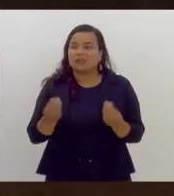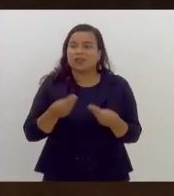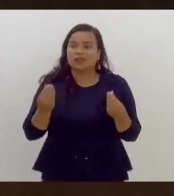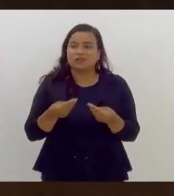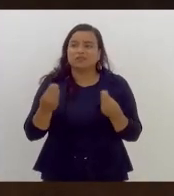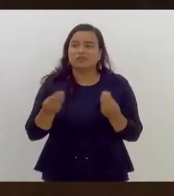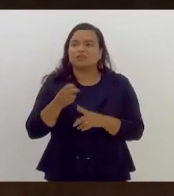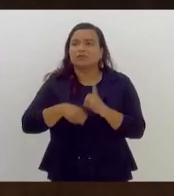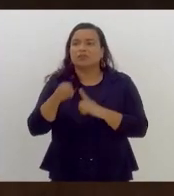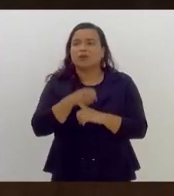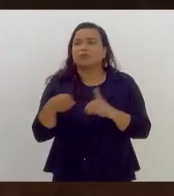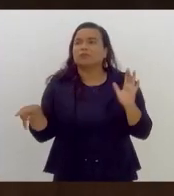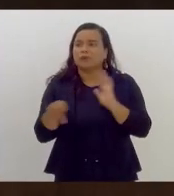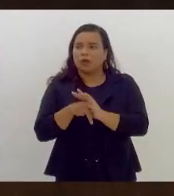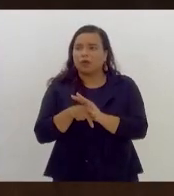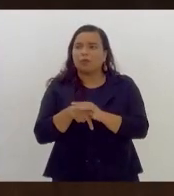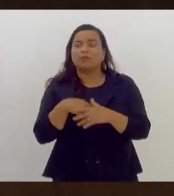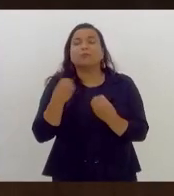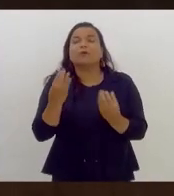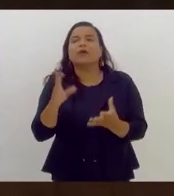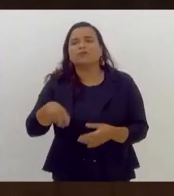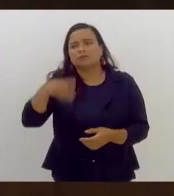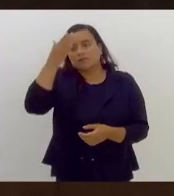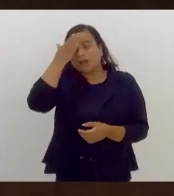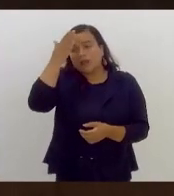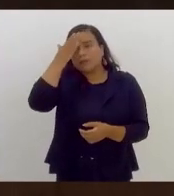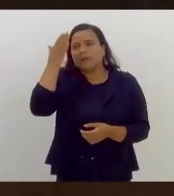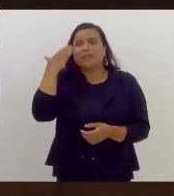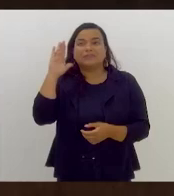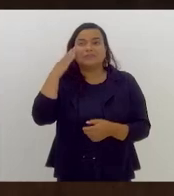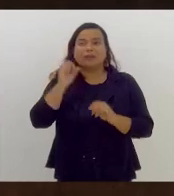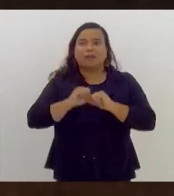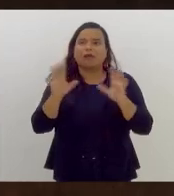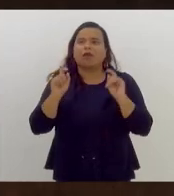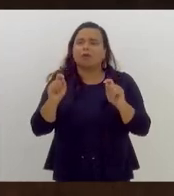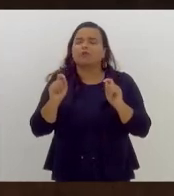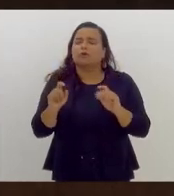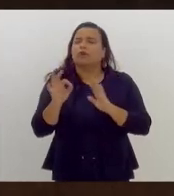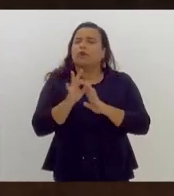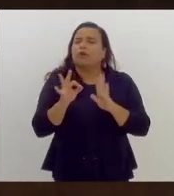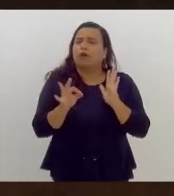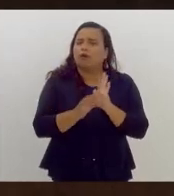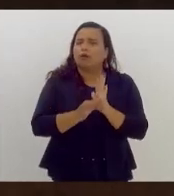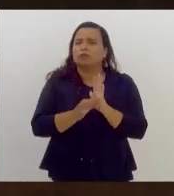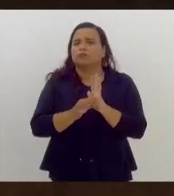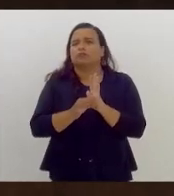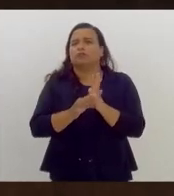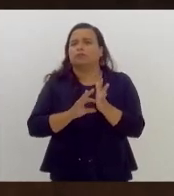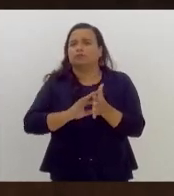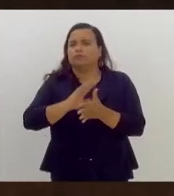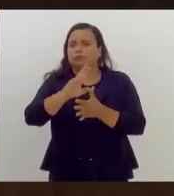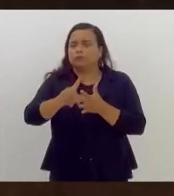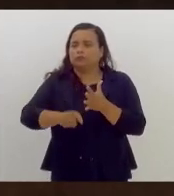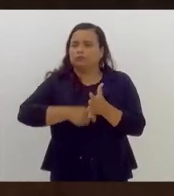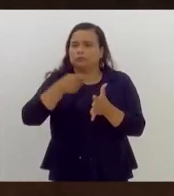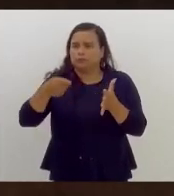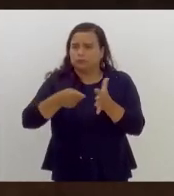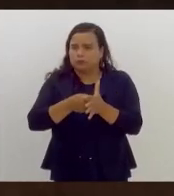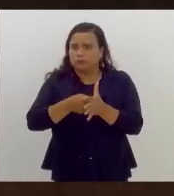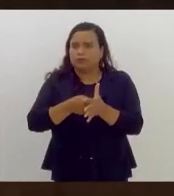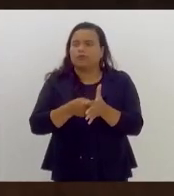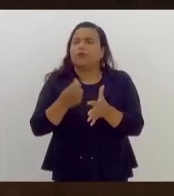sensibilidade social para entender que o Código de Defesa do Consumidor